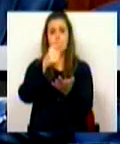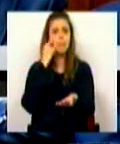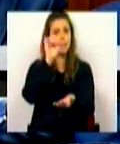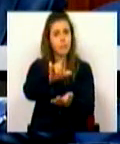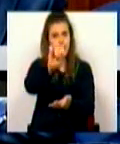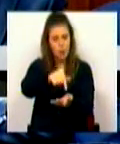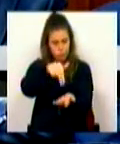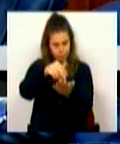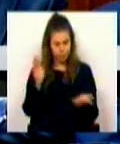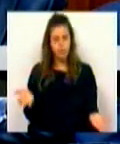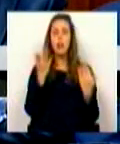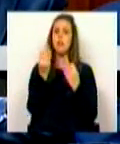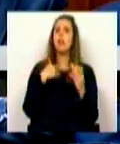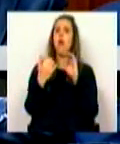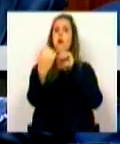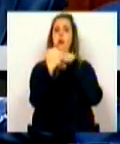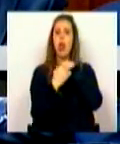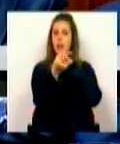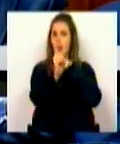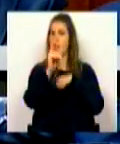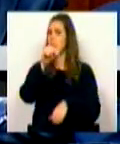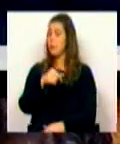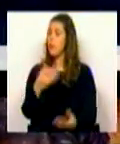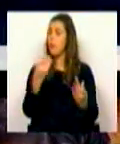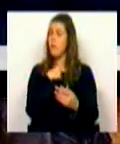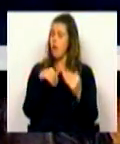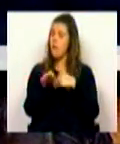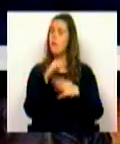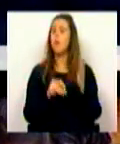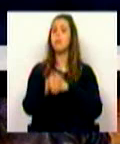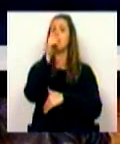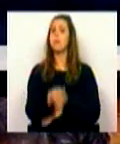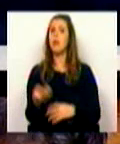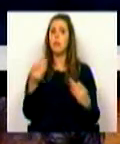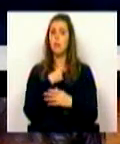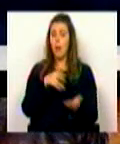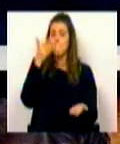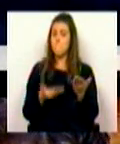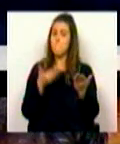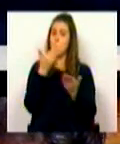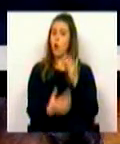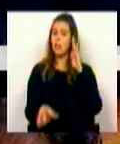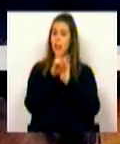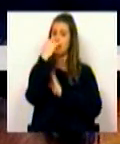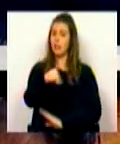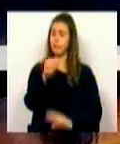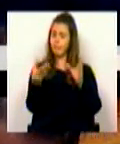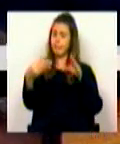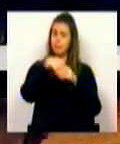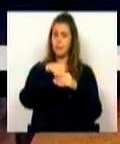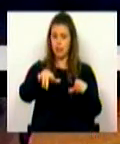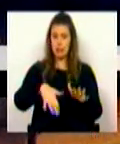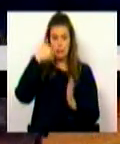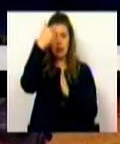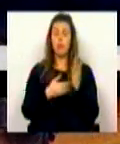e, de facto, não é coincidente. Quanto ao que iremos fazer, é o que temos na proposta de lei na Assembleia da República, que